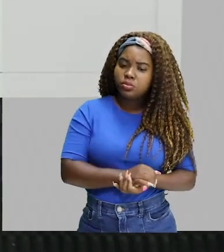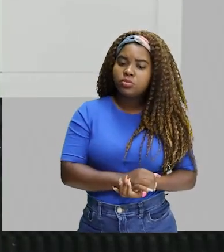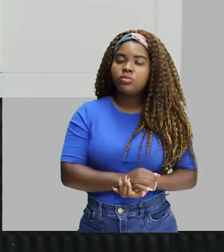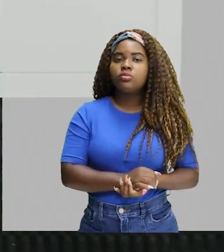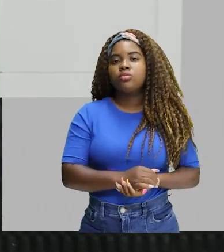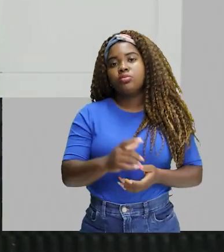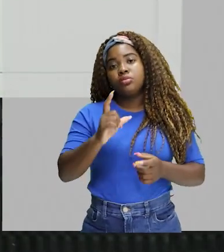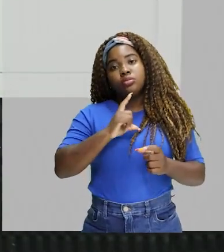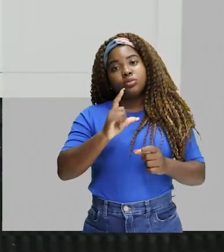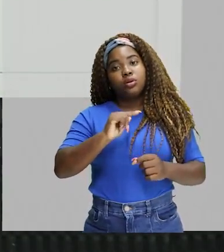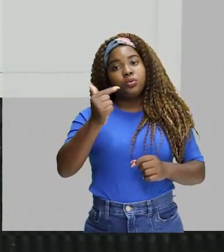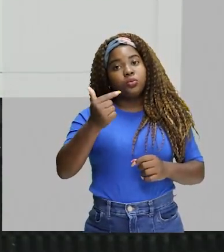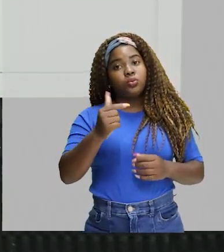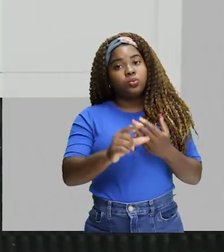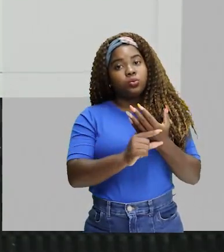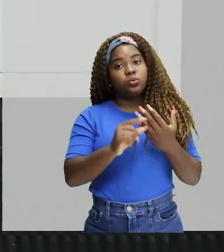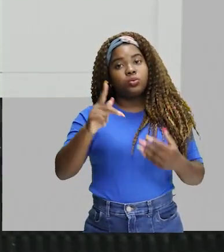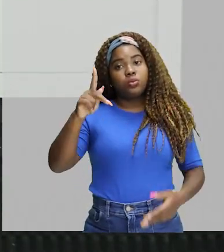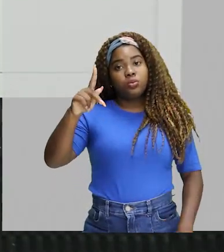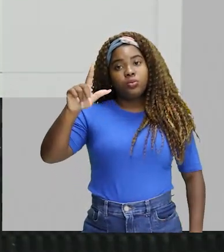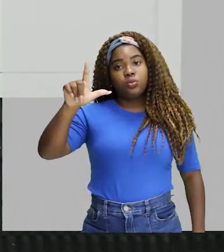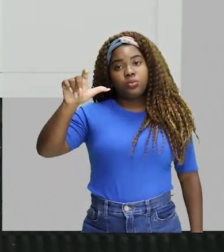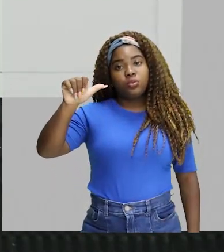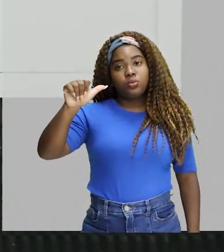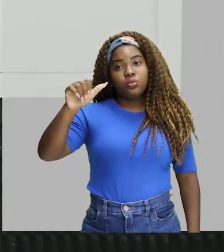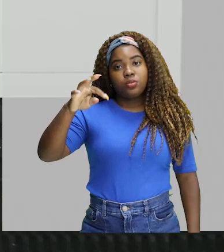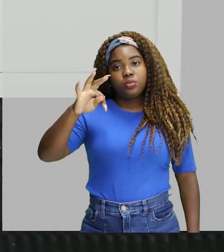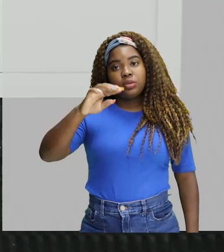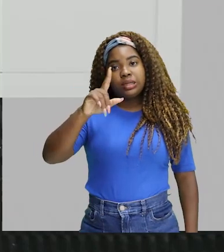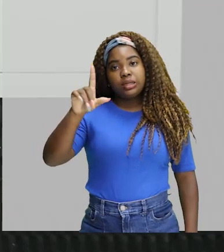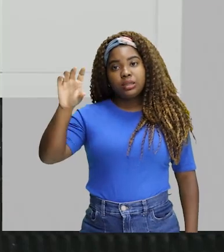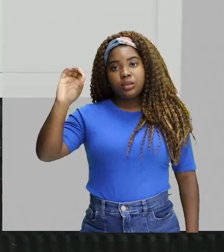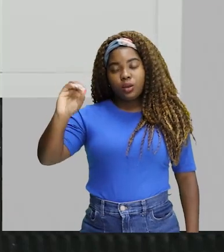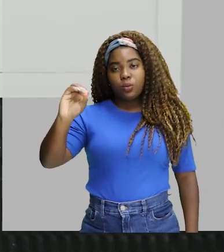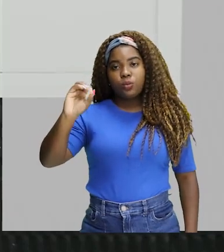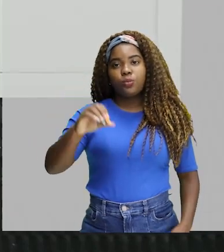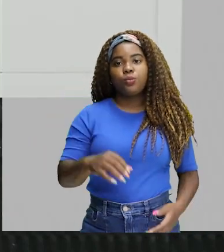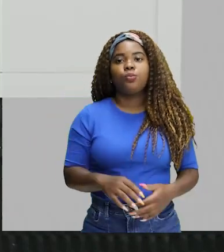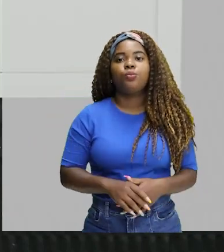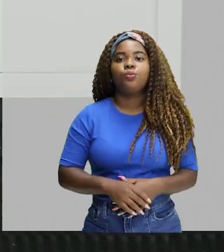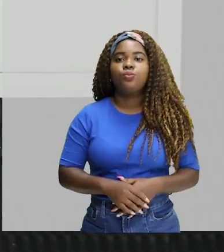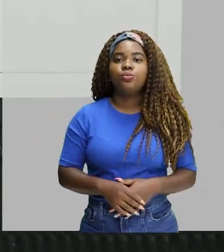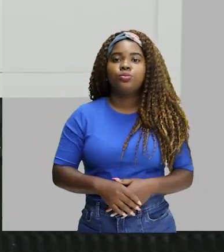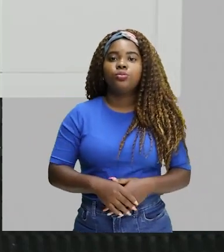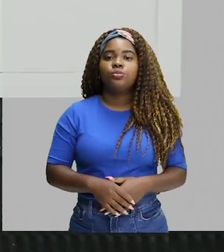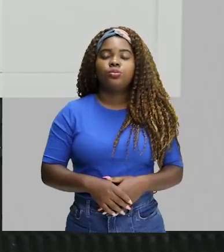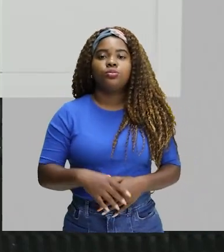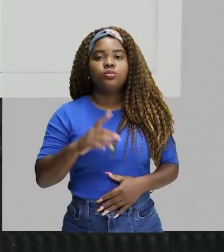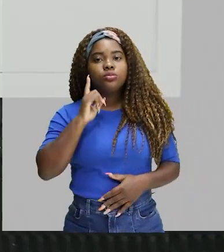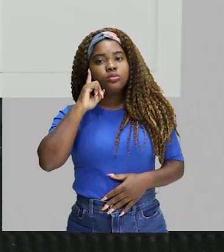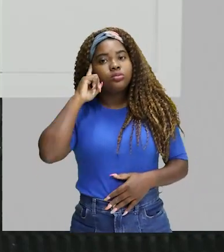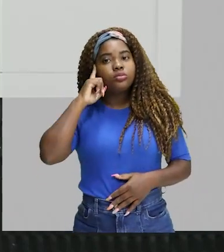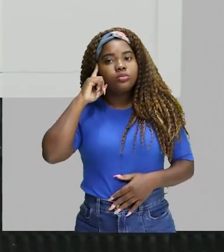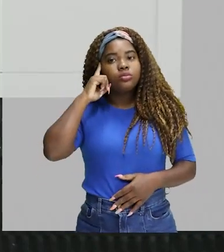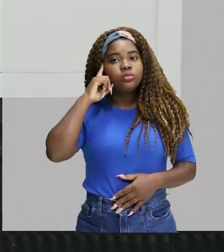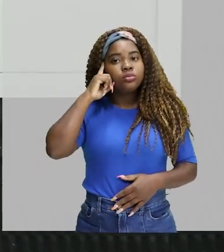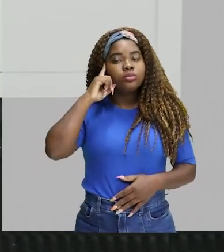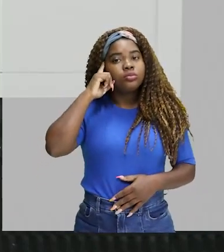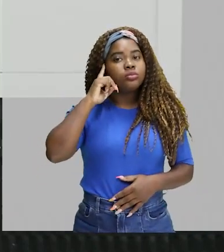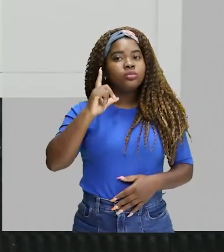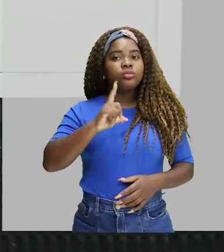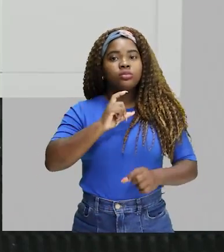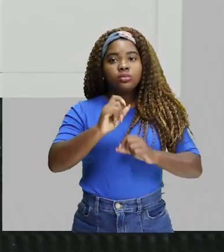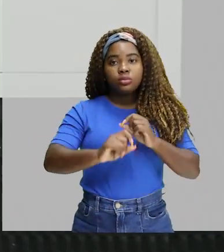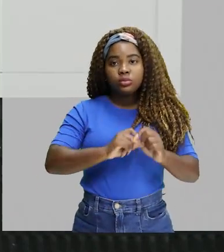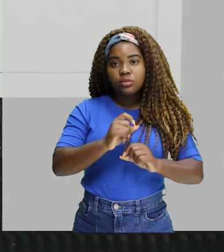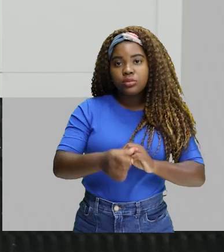do nosso outro autor, que é Platão. Vamos pegar aqui o nosso querido amigo Aristócles,